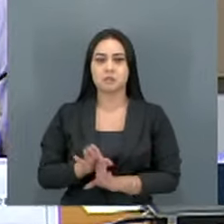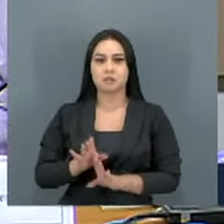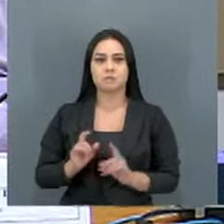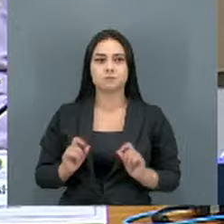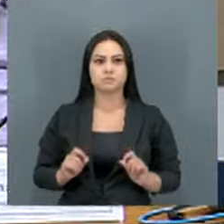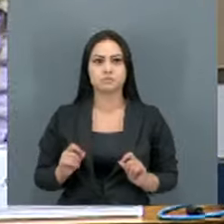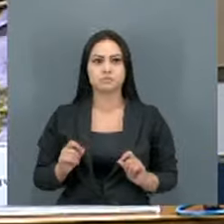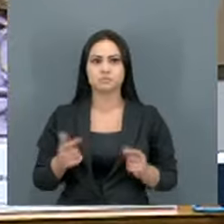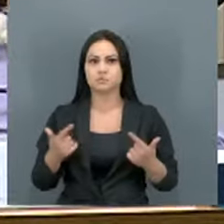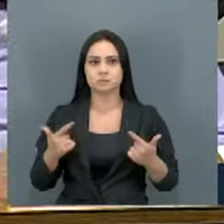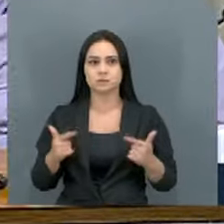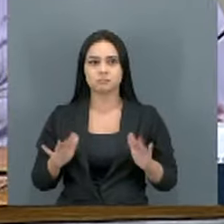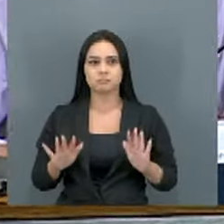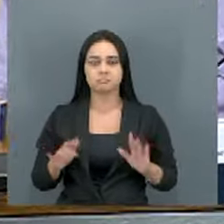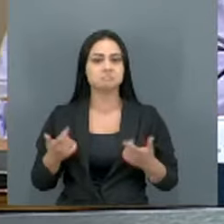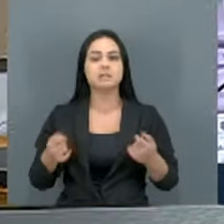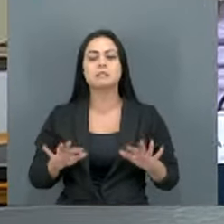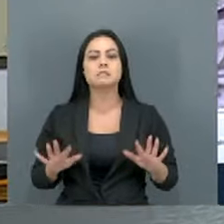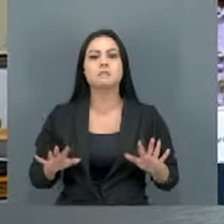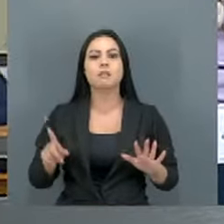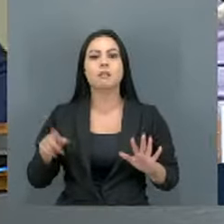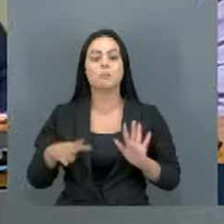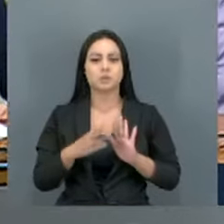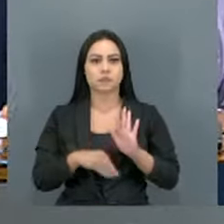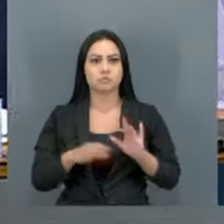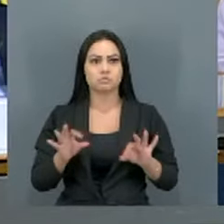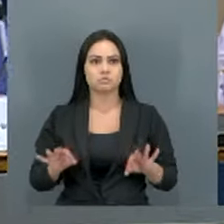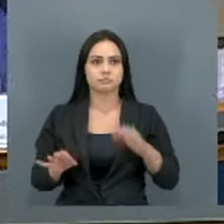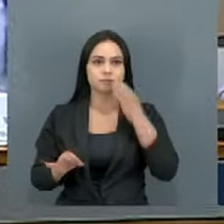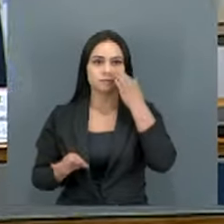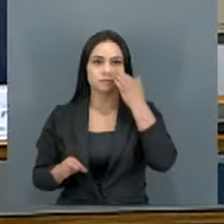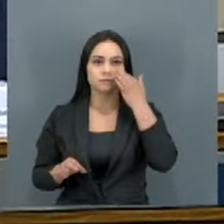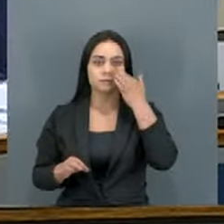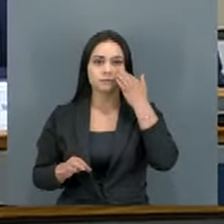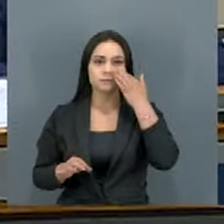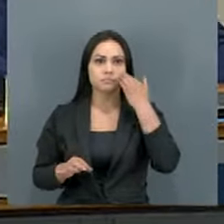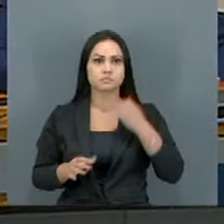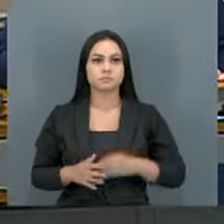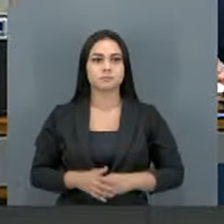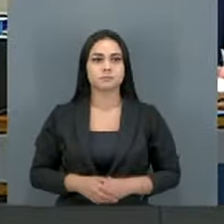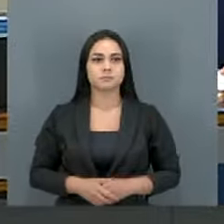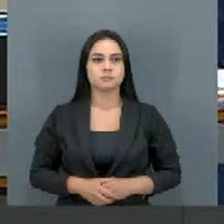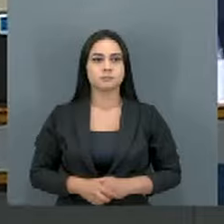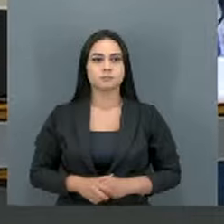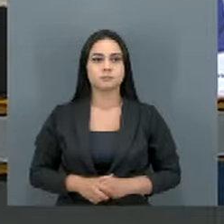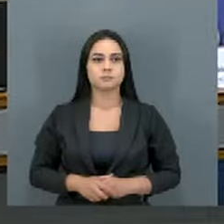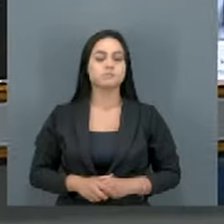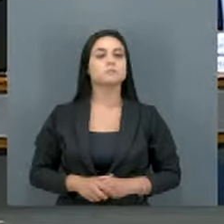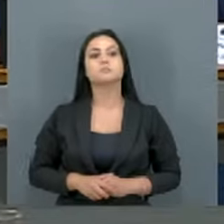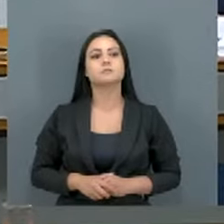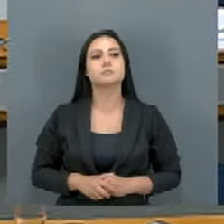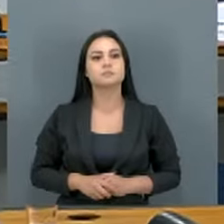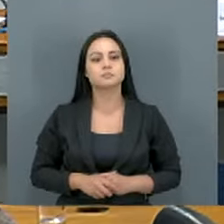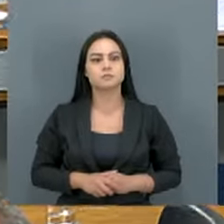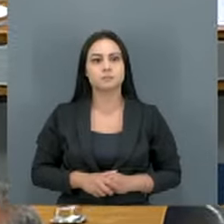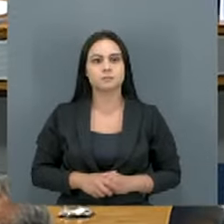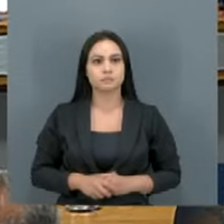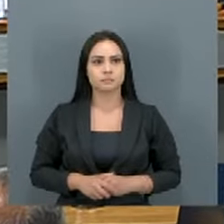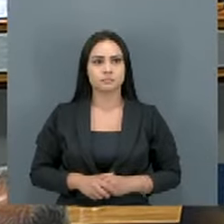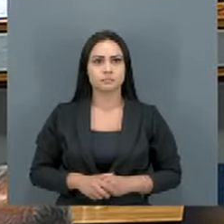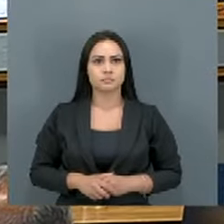Não? A tutela? Respondeu, né? Respondeu, né? Tutela. Não. Agora, a... Porque dentro do